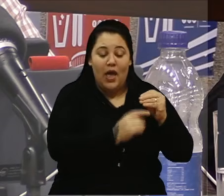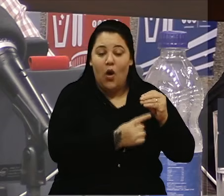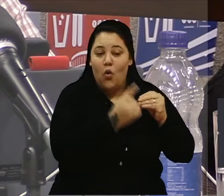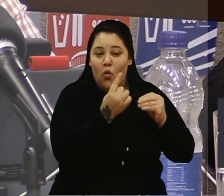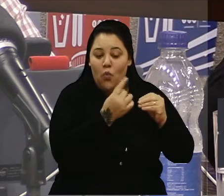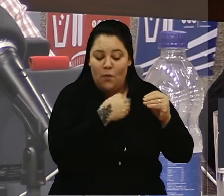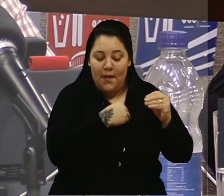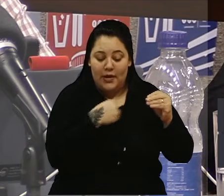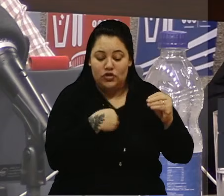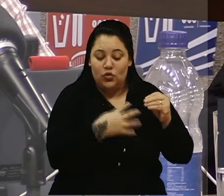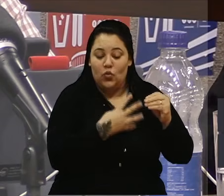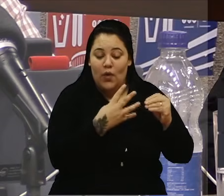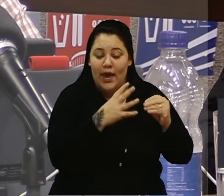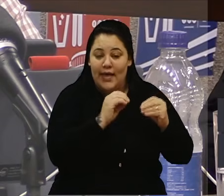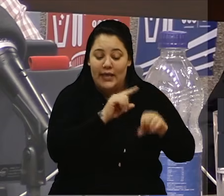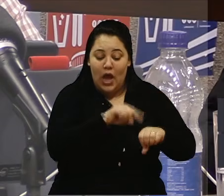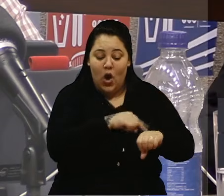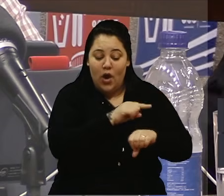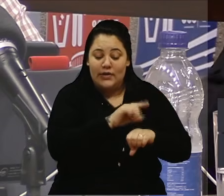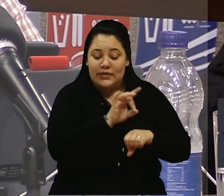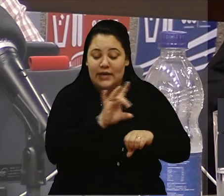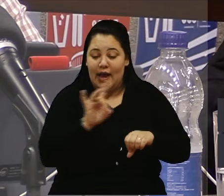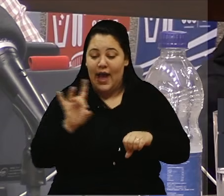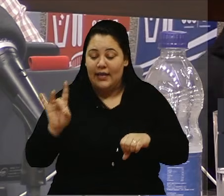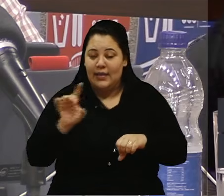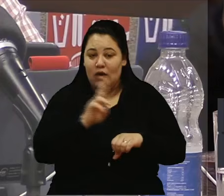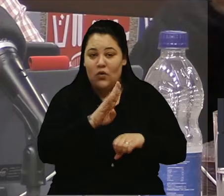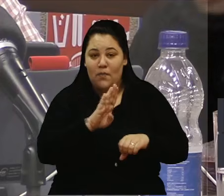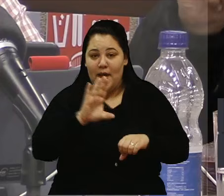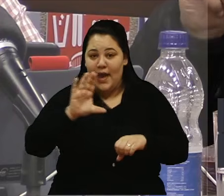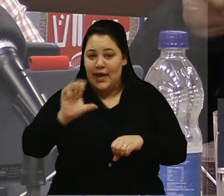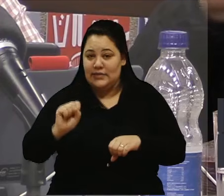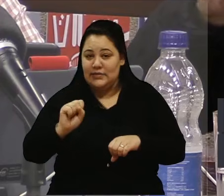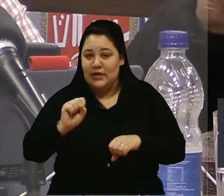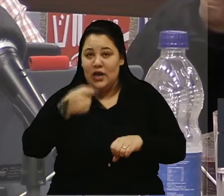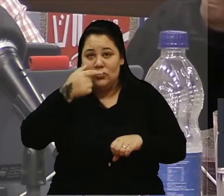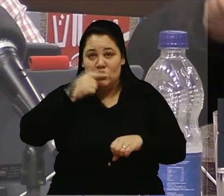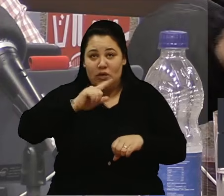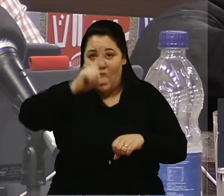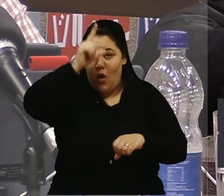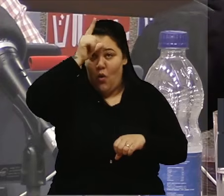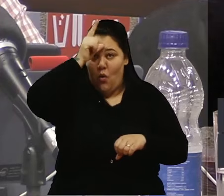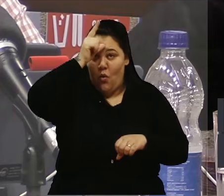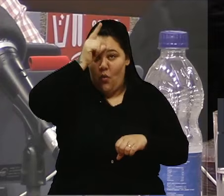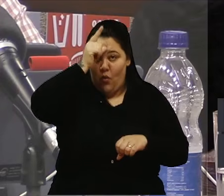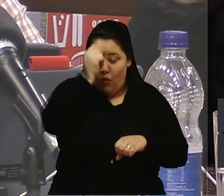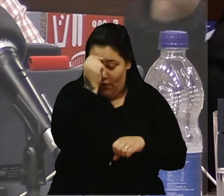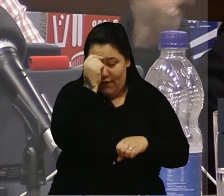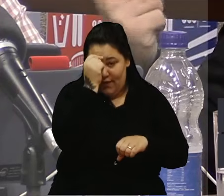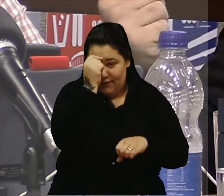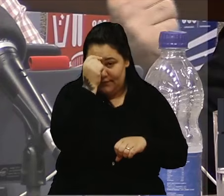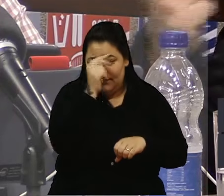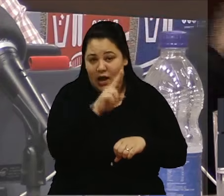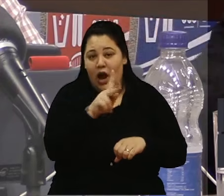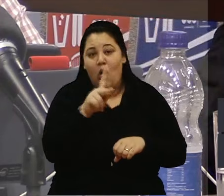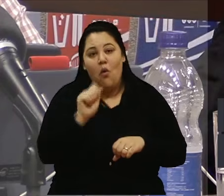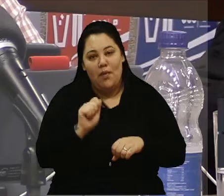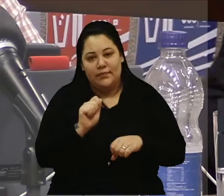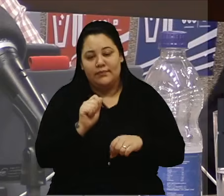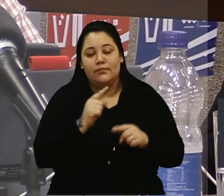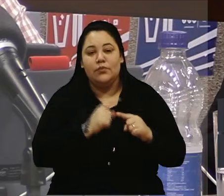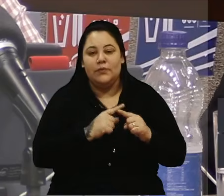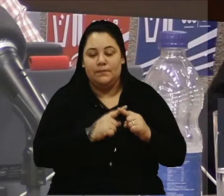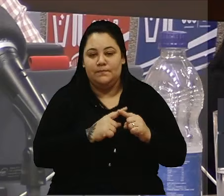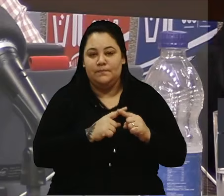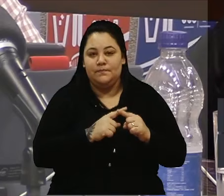40 horas por UBS, nós conseguiríamos desafogar esse caos que hoje está instaurado nas UPAs. Por quê?